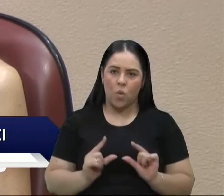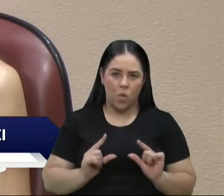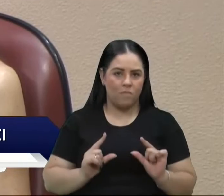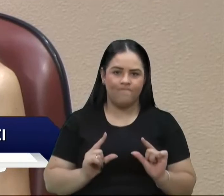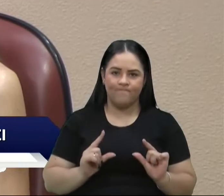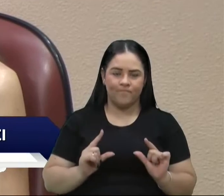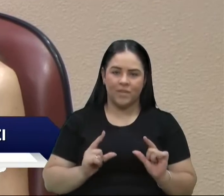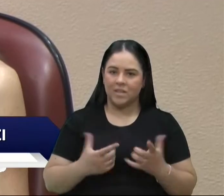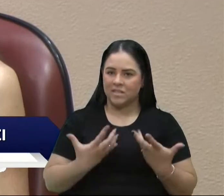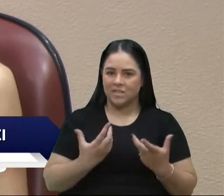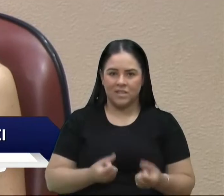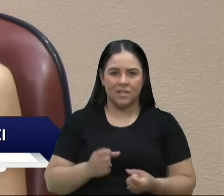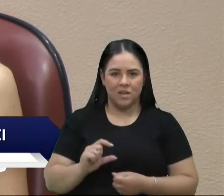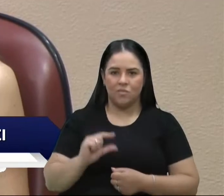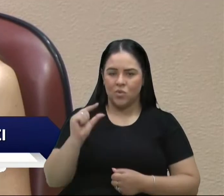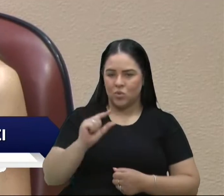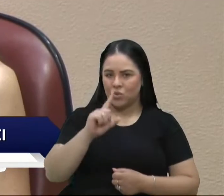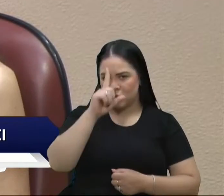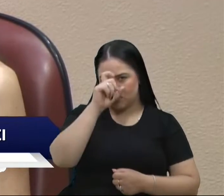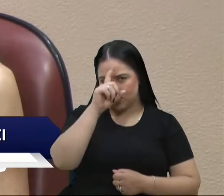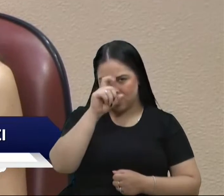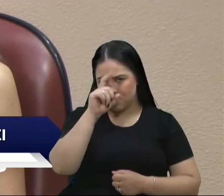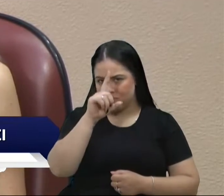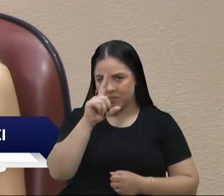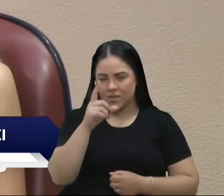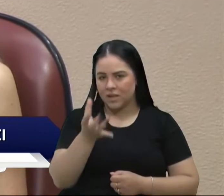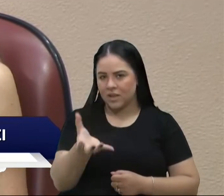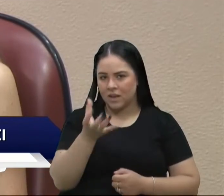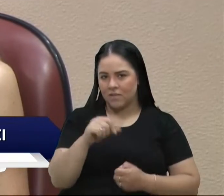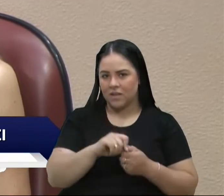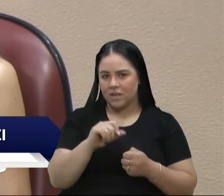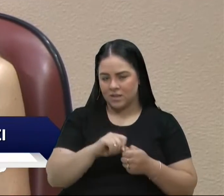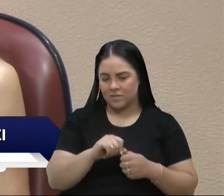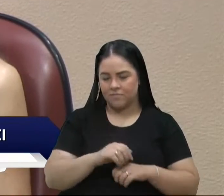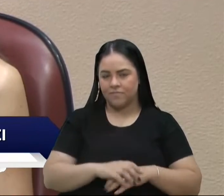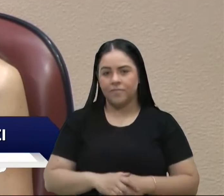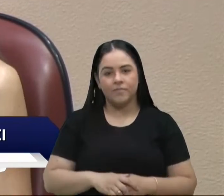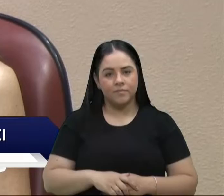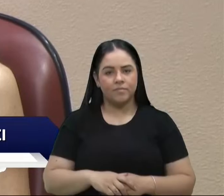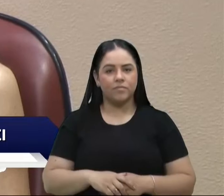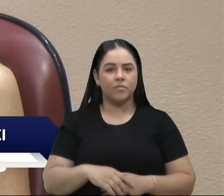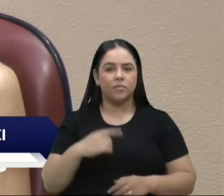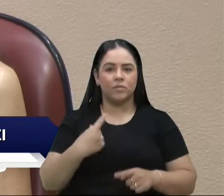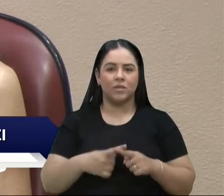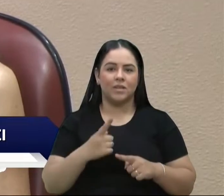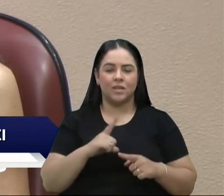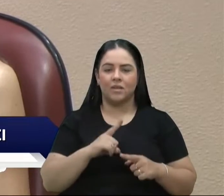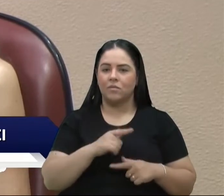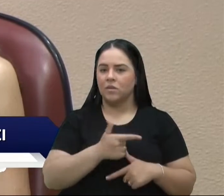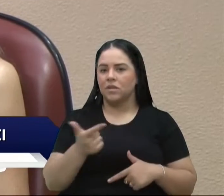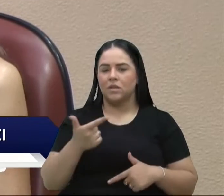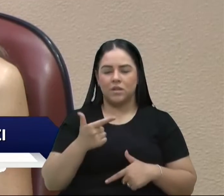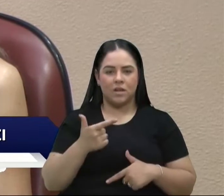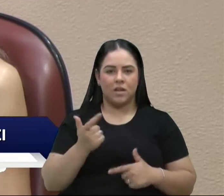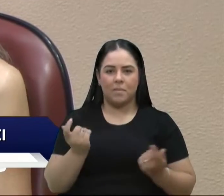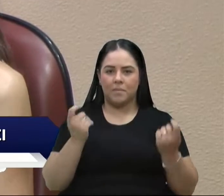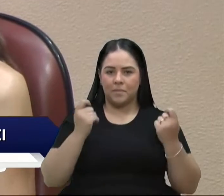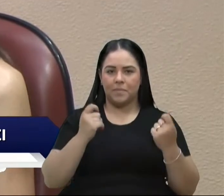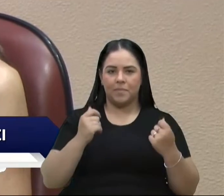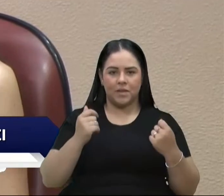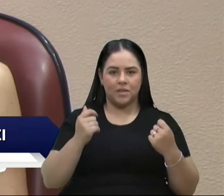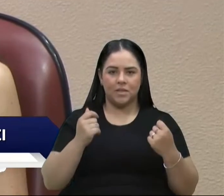baixa positividade por parte dos hospitais na realização desses procedimentos, alegando questões técnicas e, principalmente,